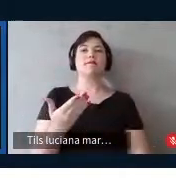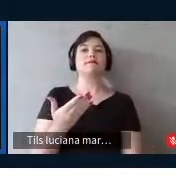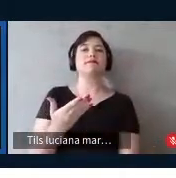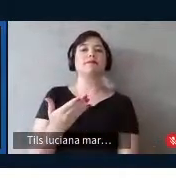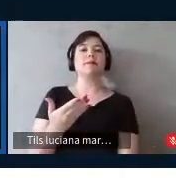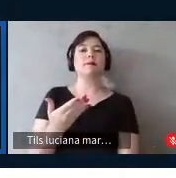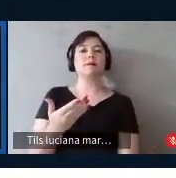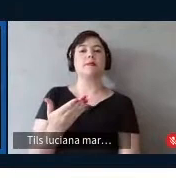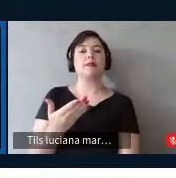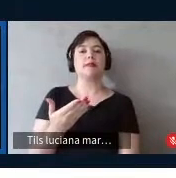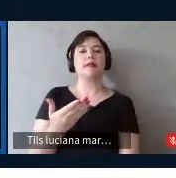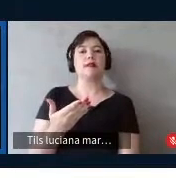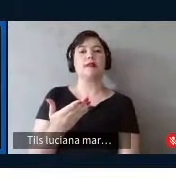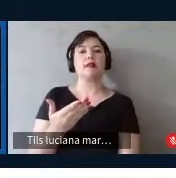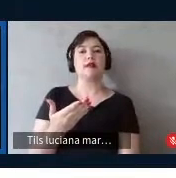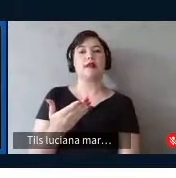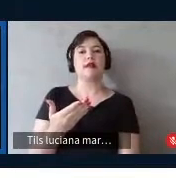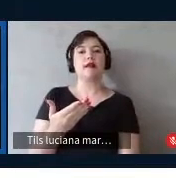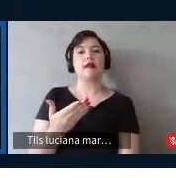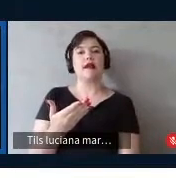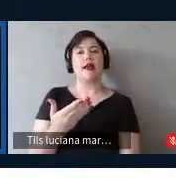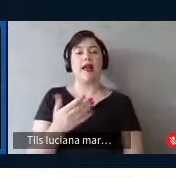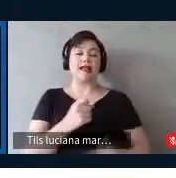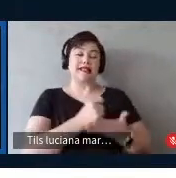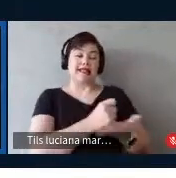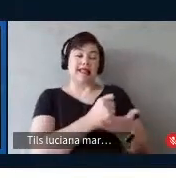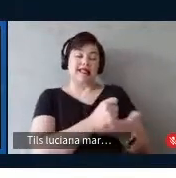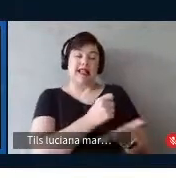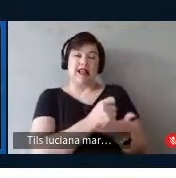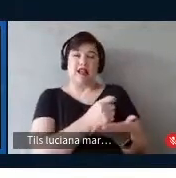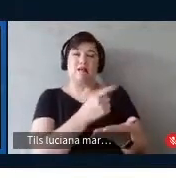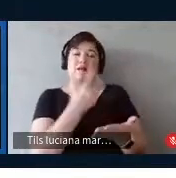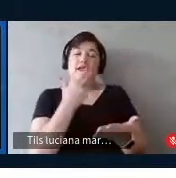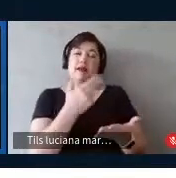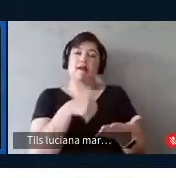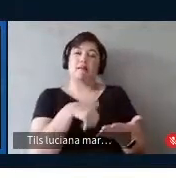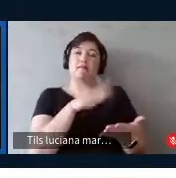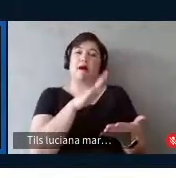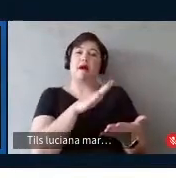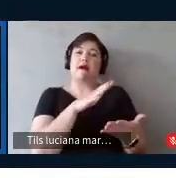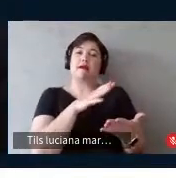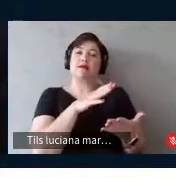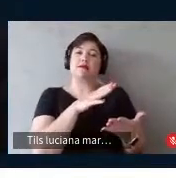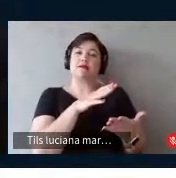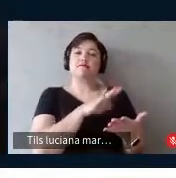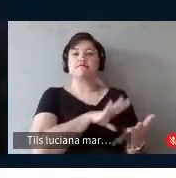a mais do essa questão assistencialista, ele passa a ficar uma coisa mais vinculada ao institucional.